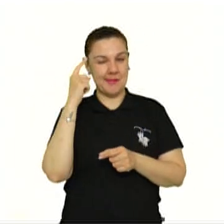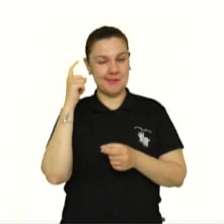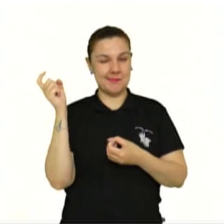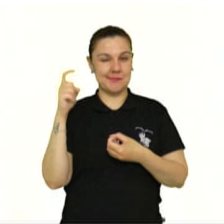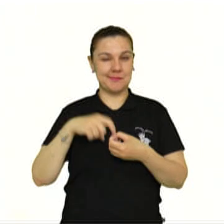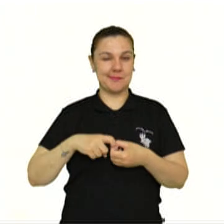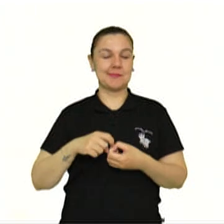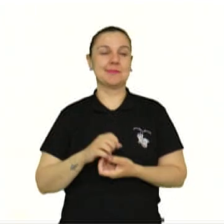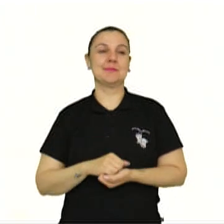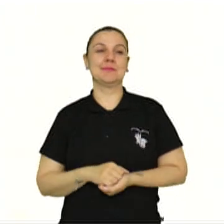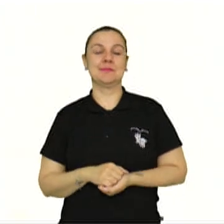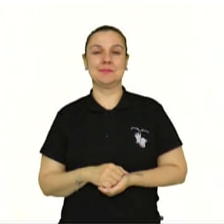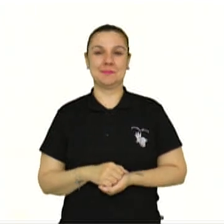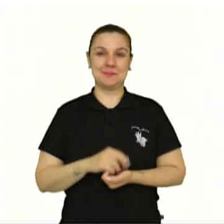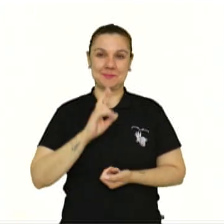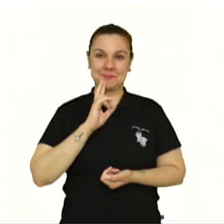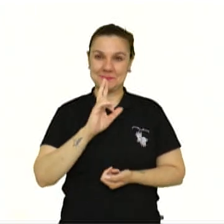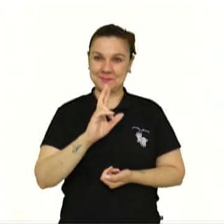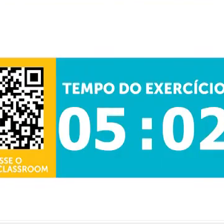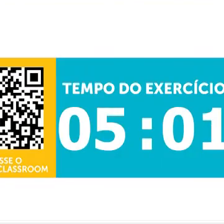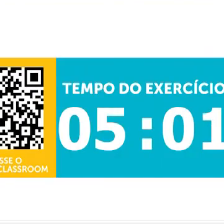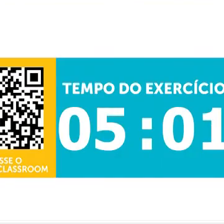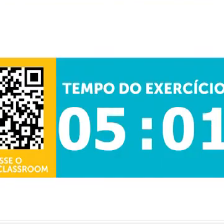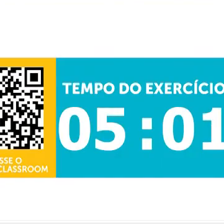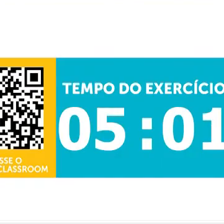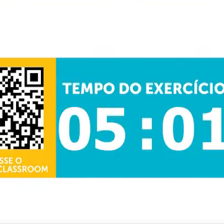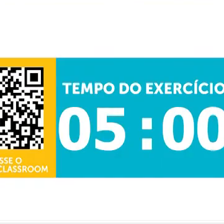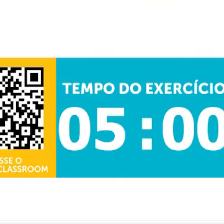gente acabou de falar sobre isso. Já voltamos com a resposta.